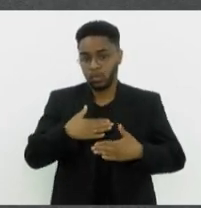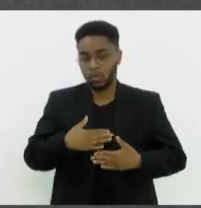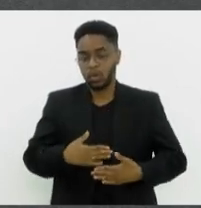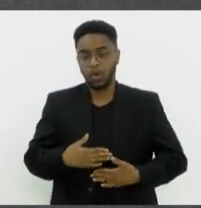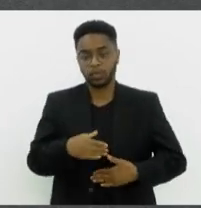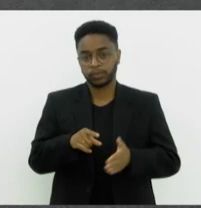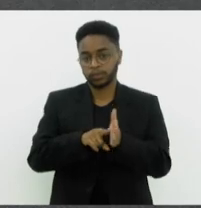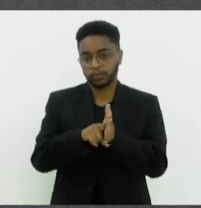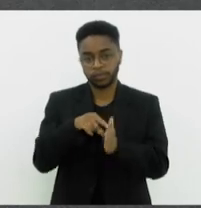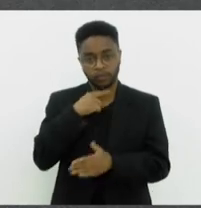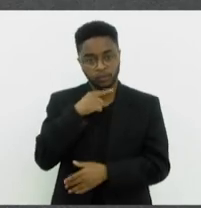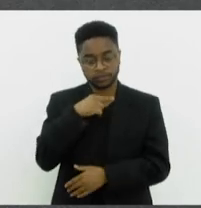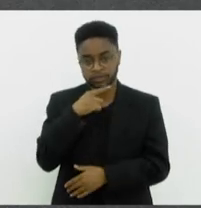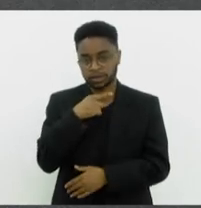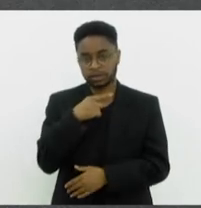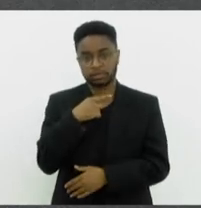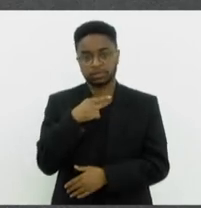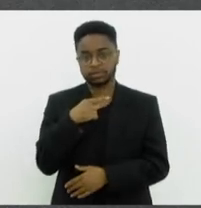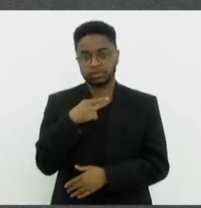de delito